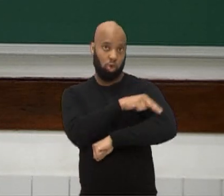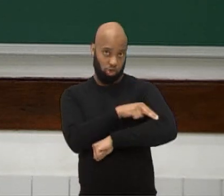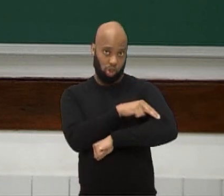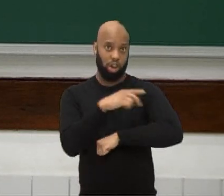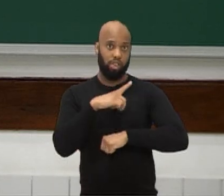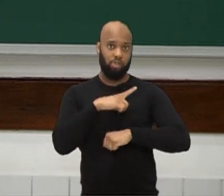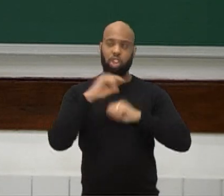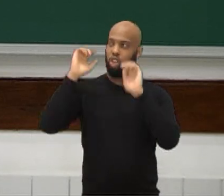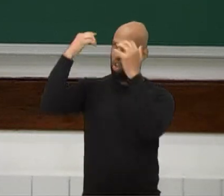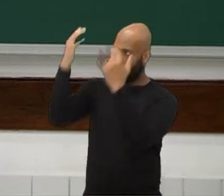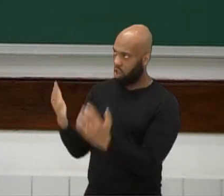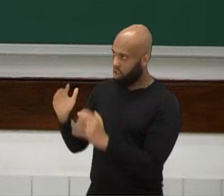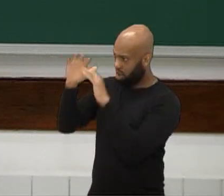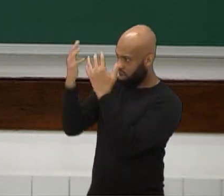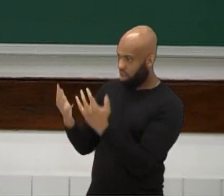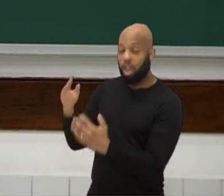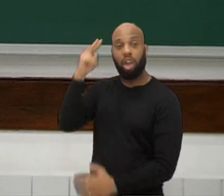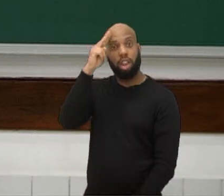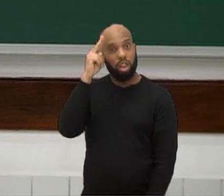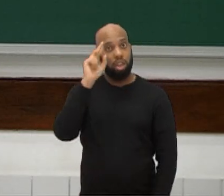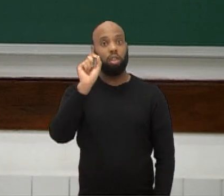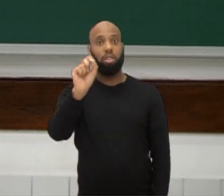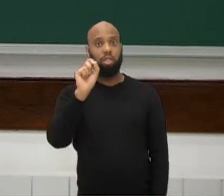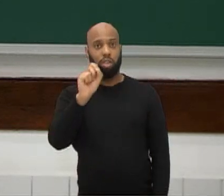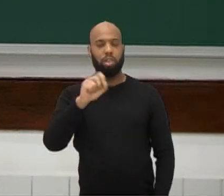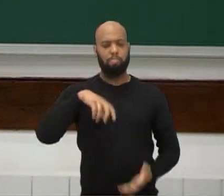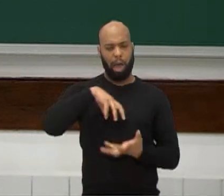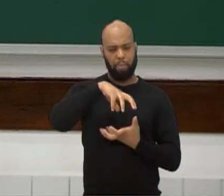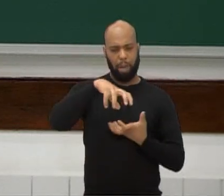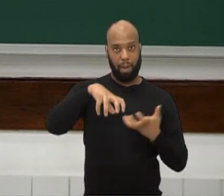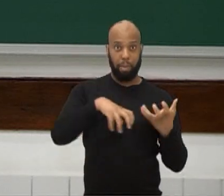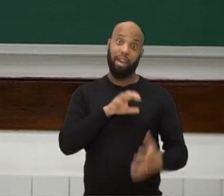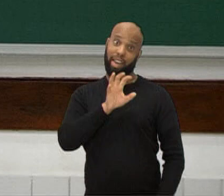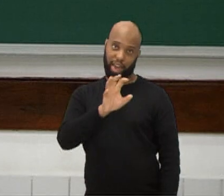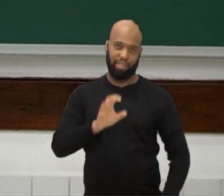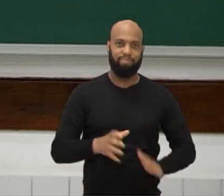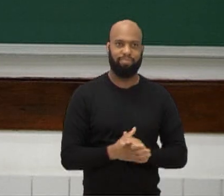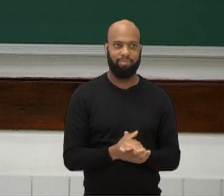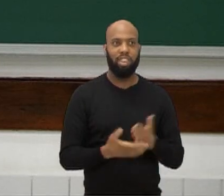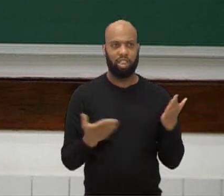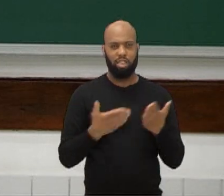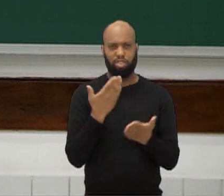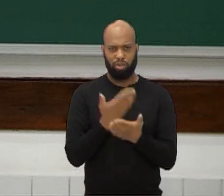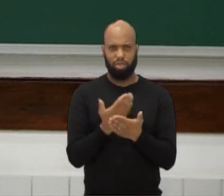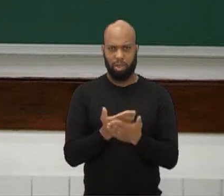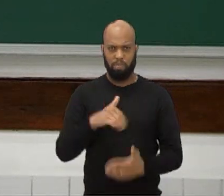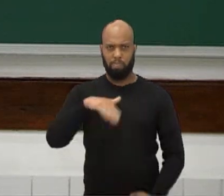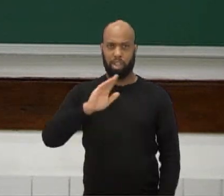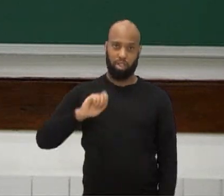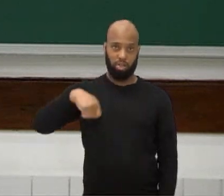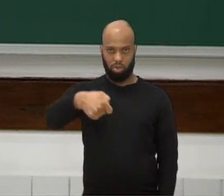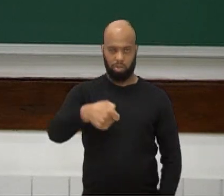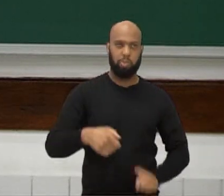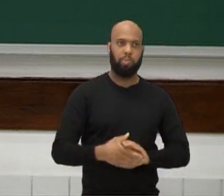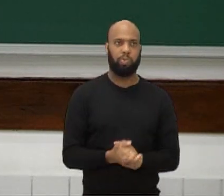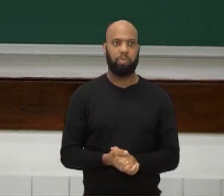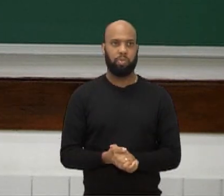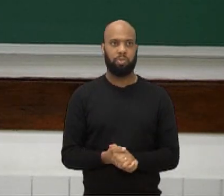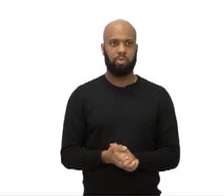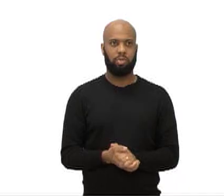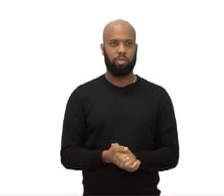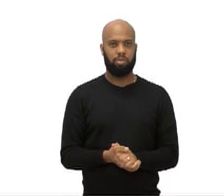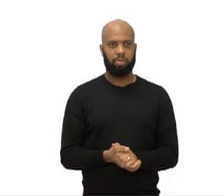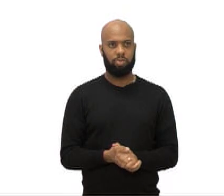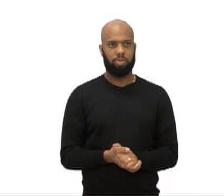em homenagem, relembrando a revolta da cabanagem. Vamos falar um pouquinho mais sobre isso?